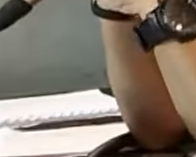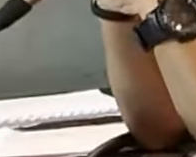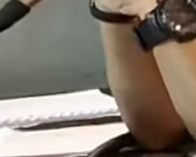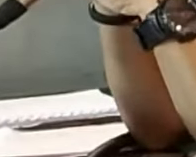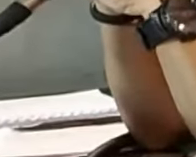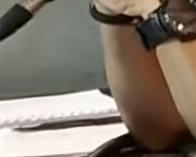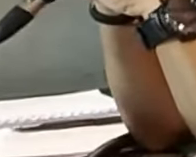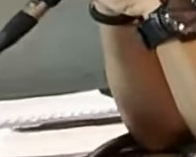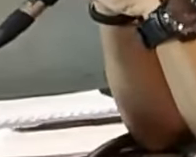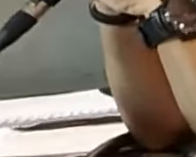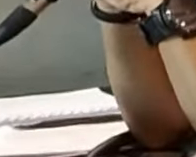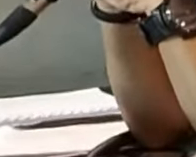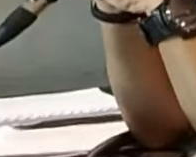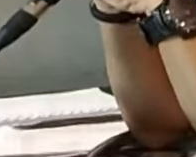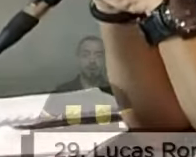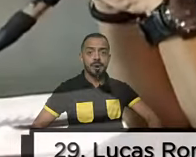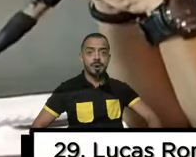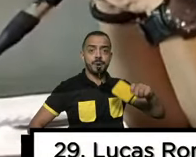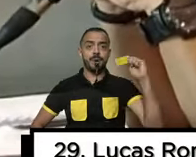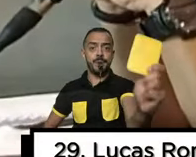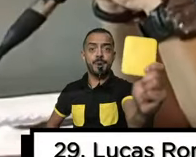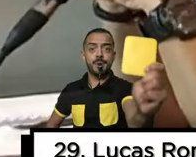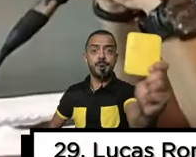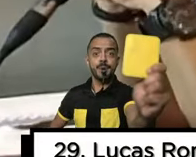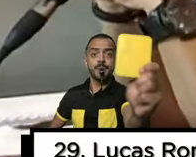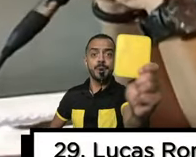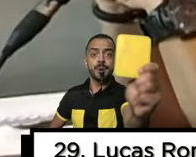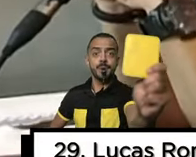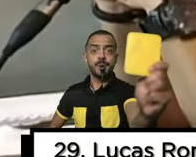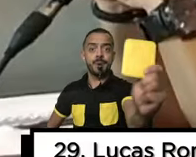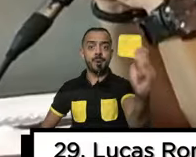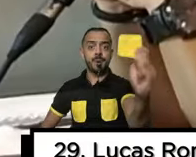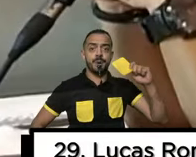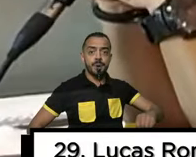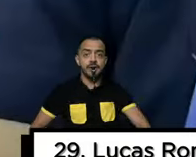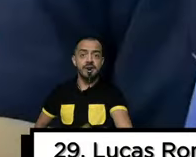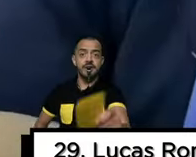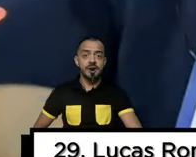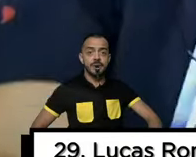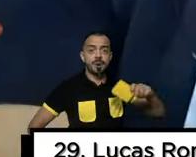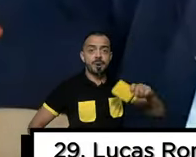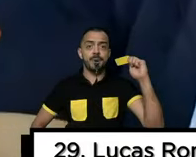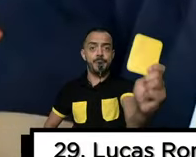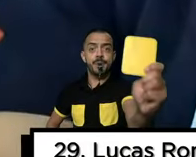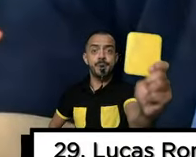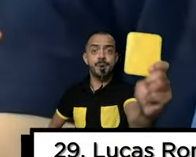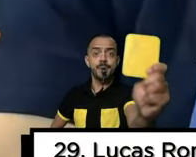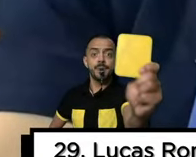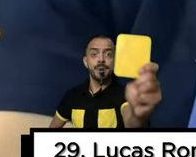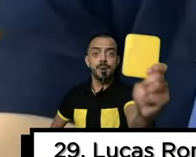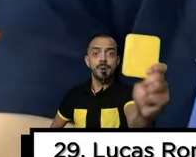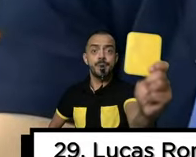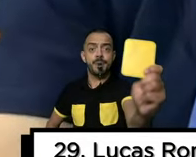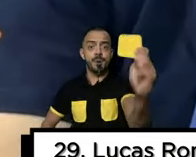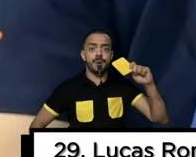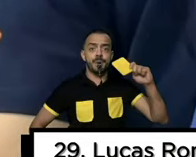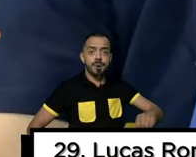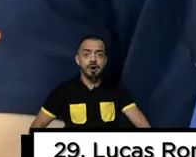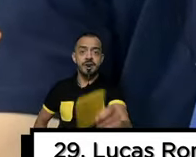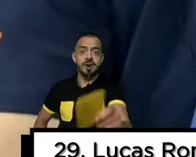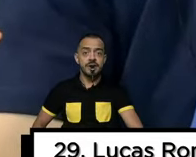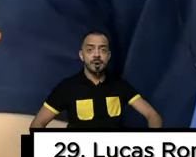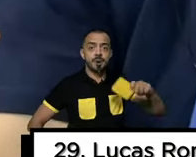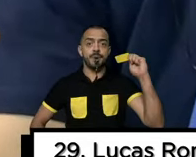Atlético a defensiva atleticana também vai preparando aqui gente mas Que